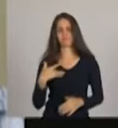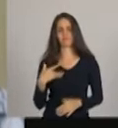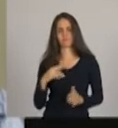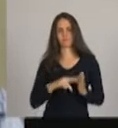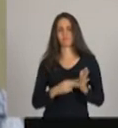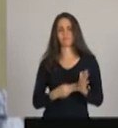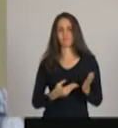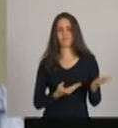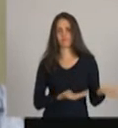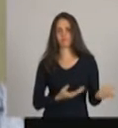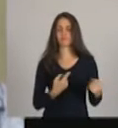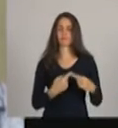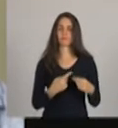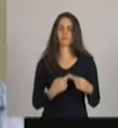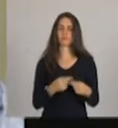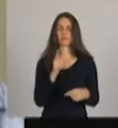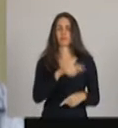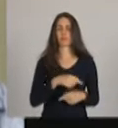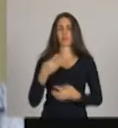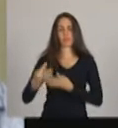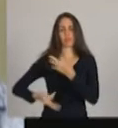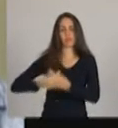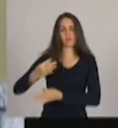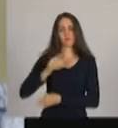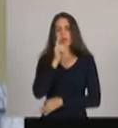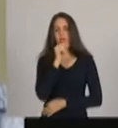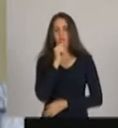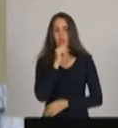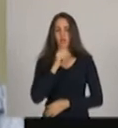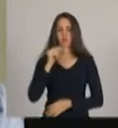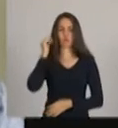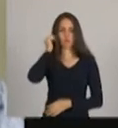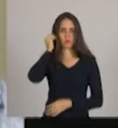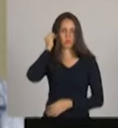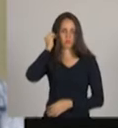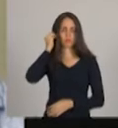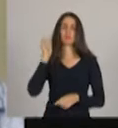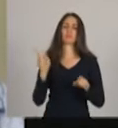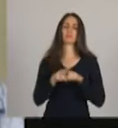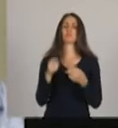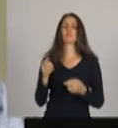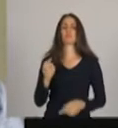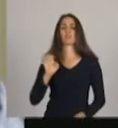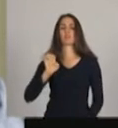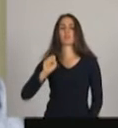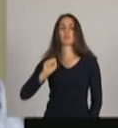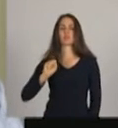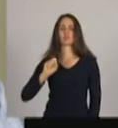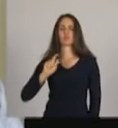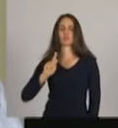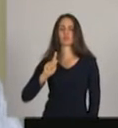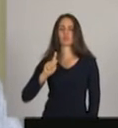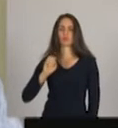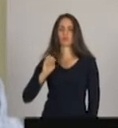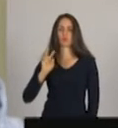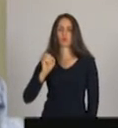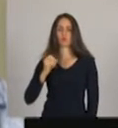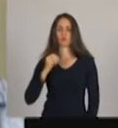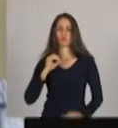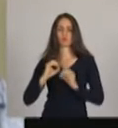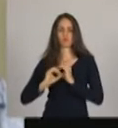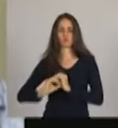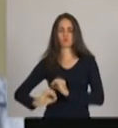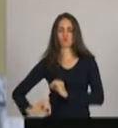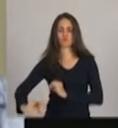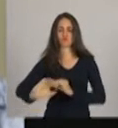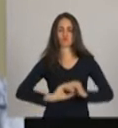Por quê? Porque investindo no saneamento, a cada real gasto no saneamento,